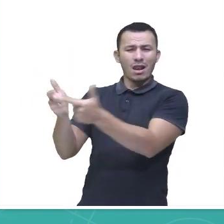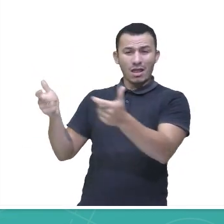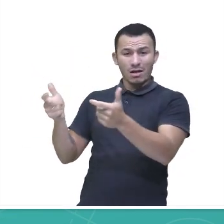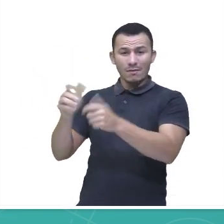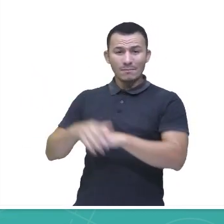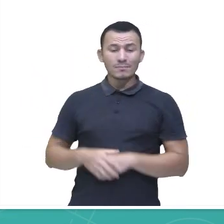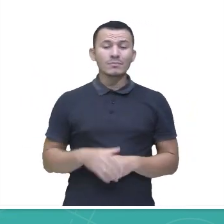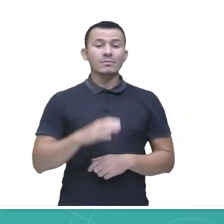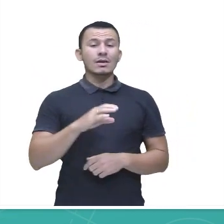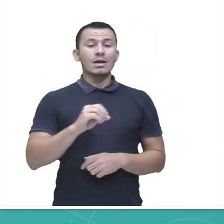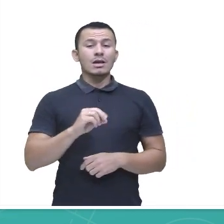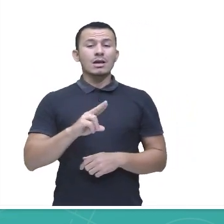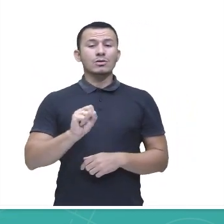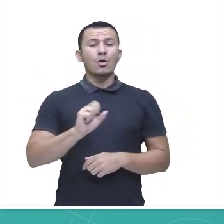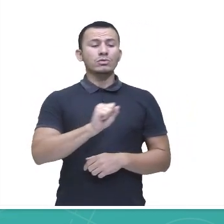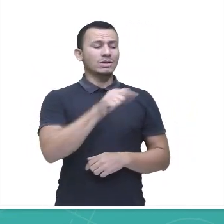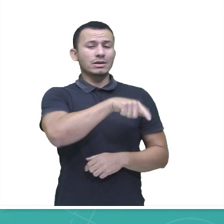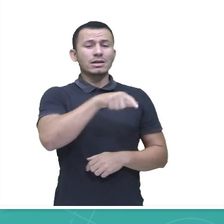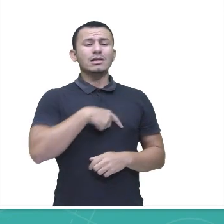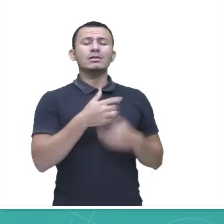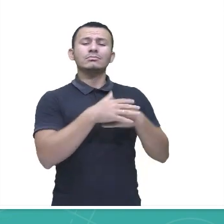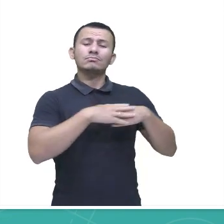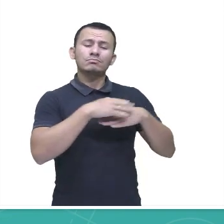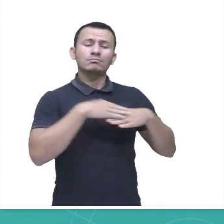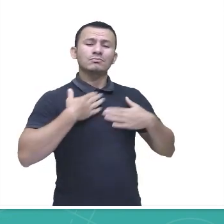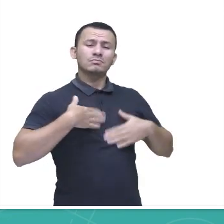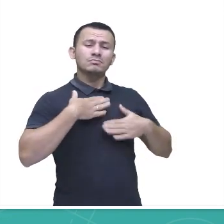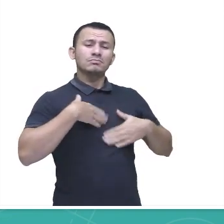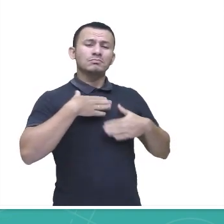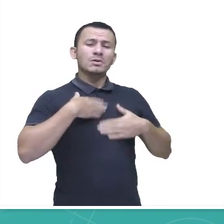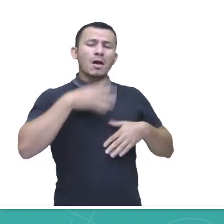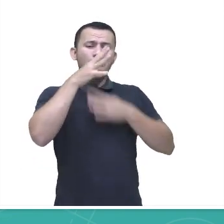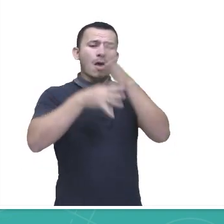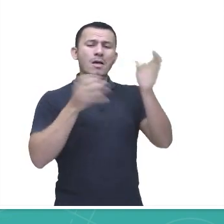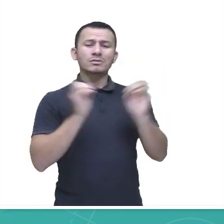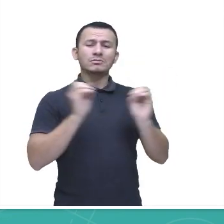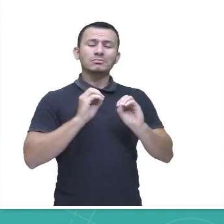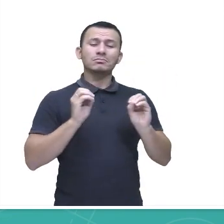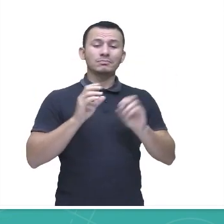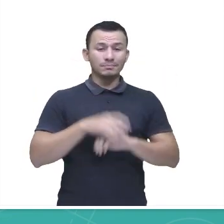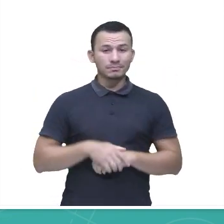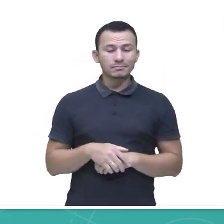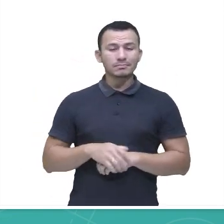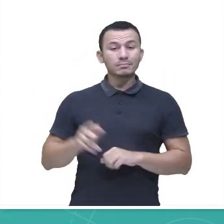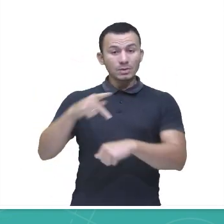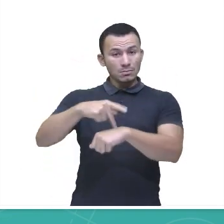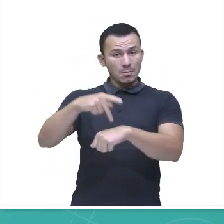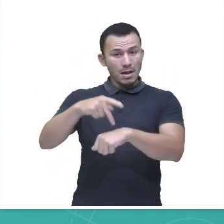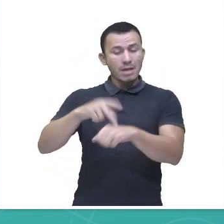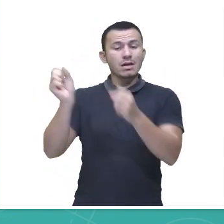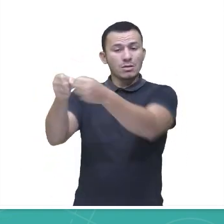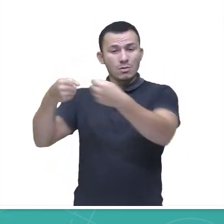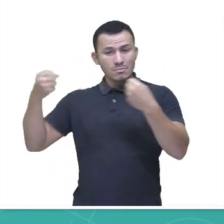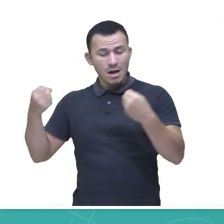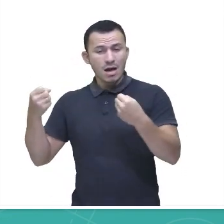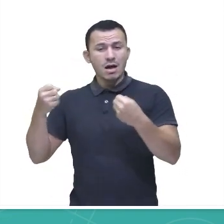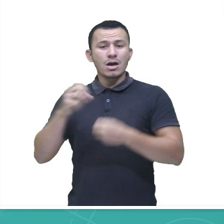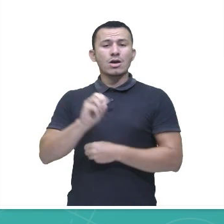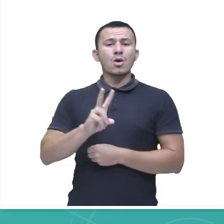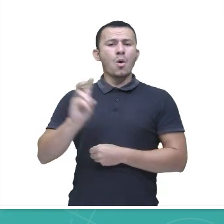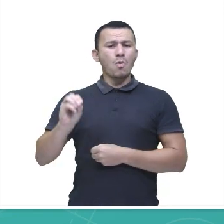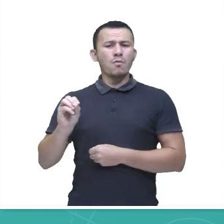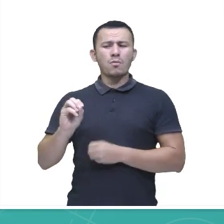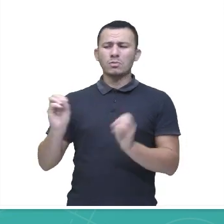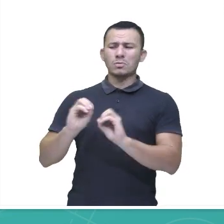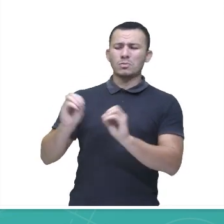As coisas são quietas, bastam-se, não se metem com ninguém. Uma pedra, um armário, um ovo, nem sempre.